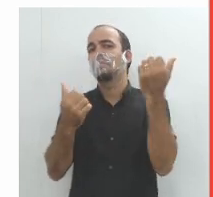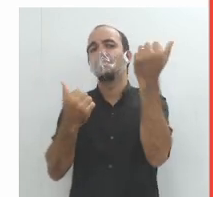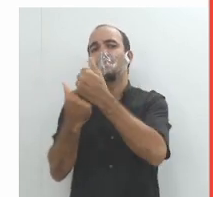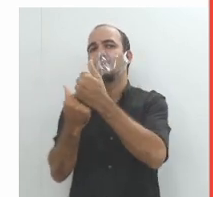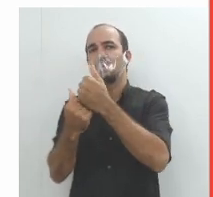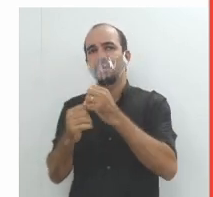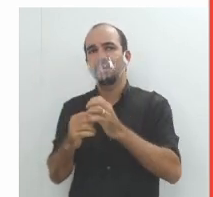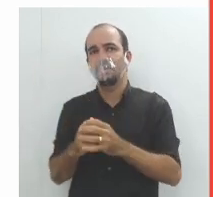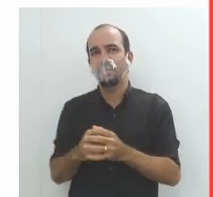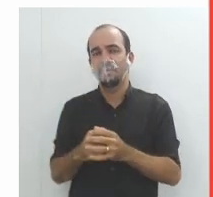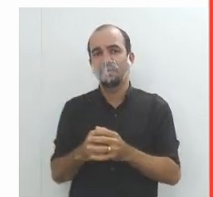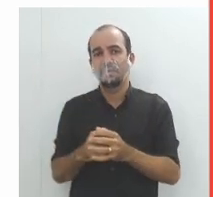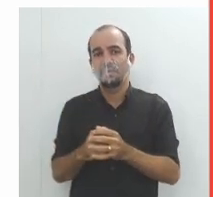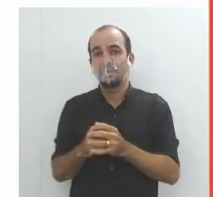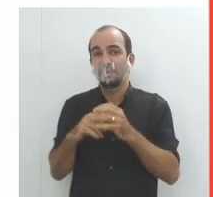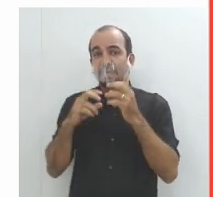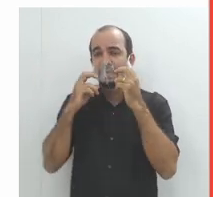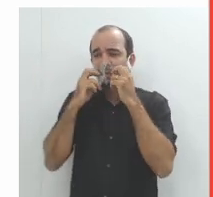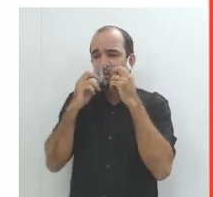Exatamente,